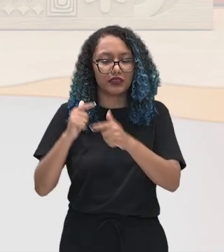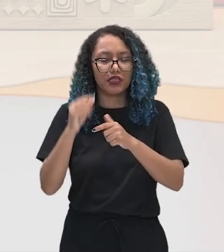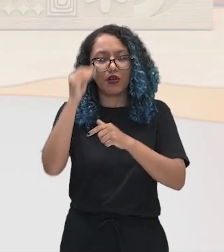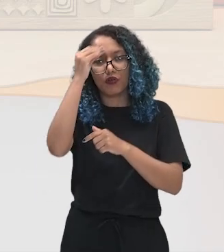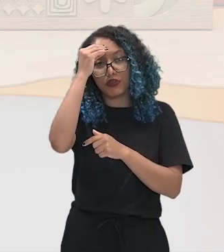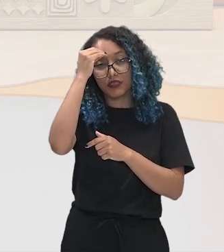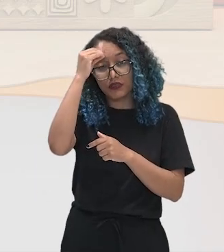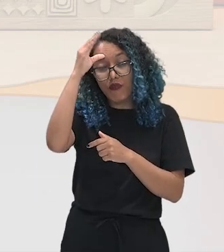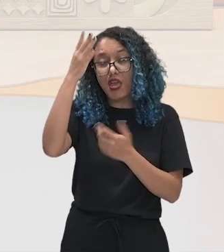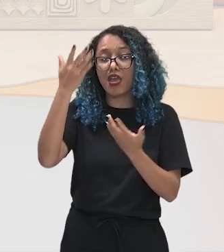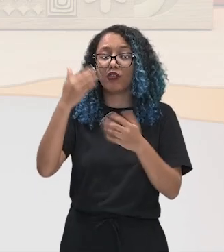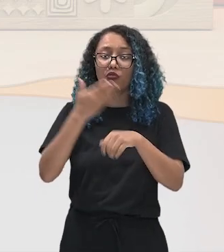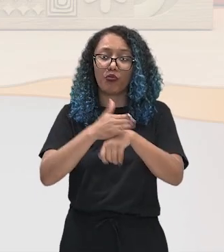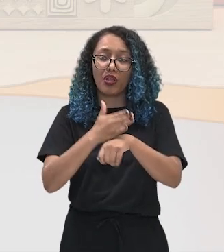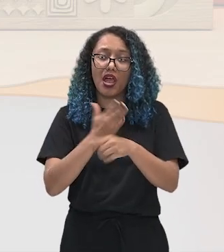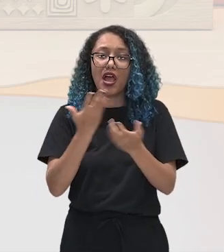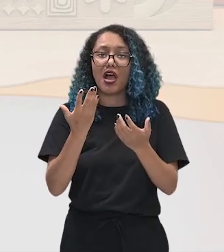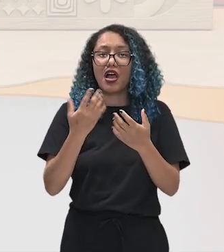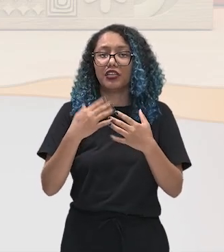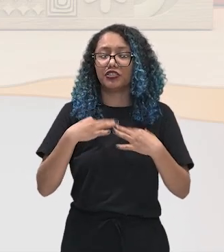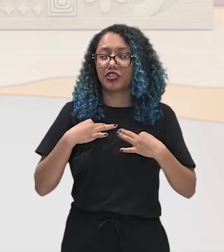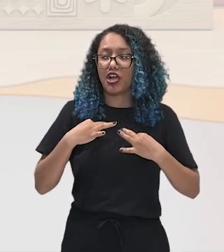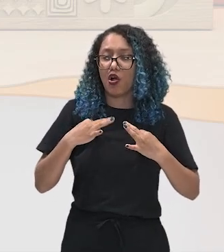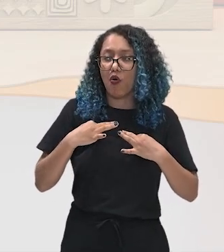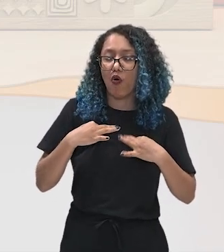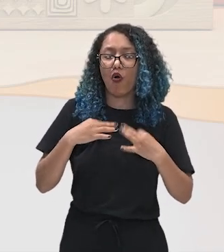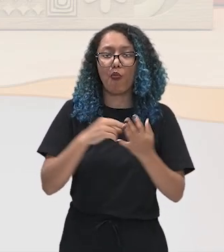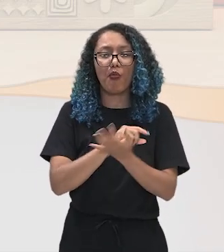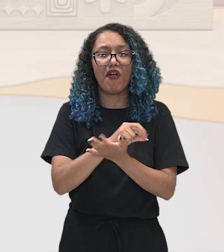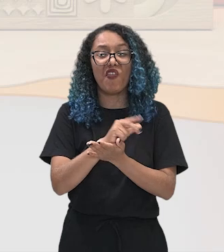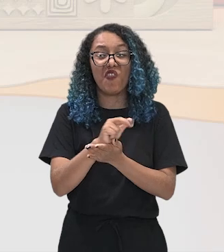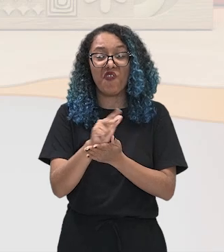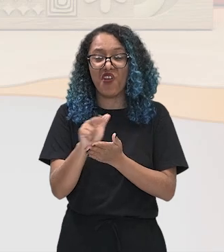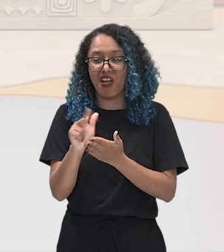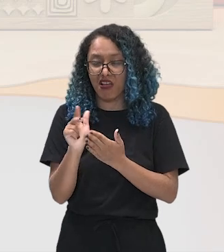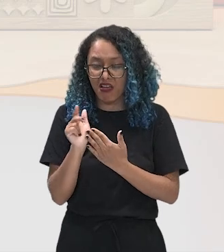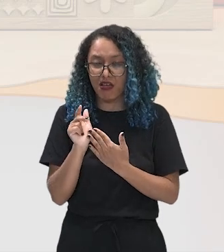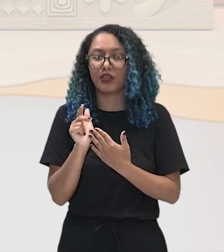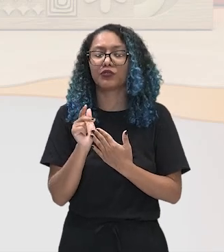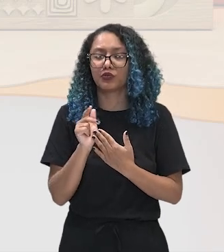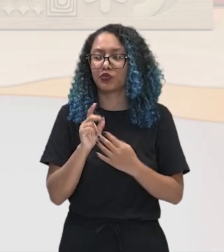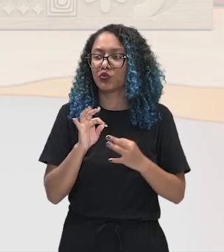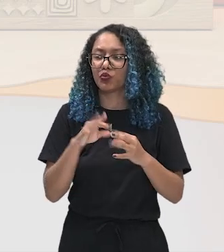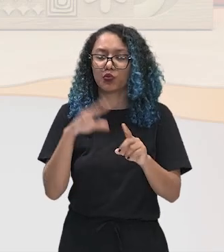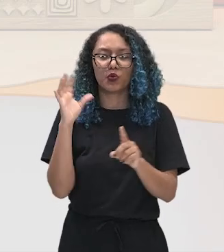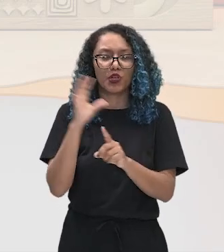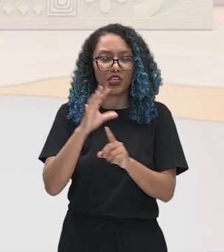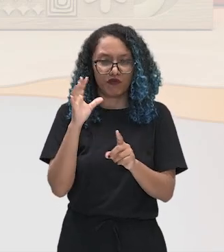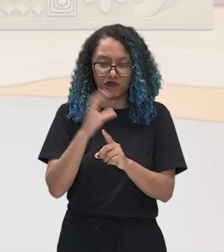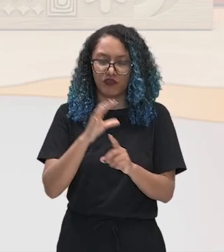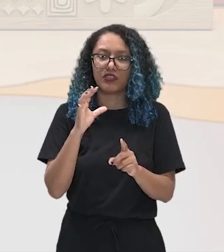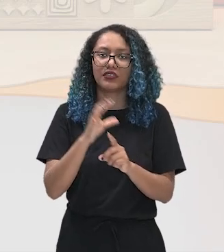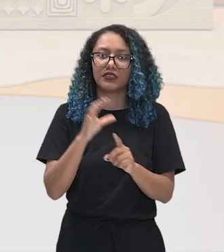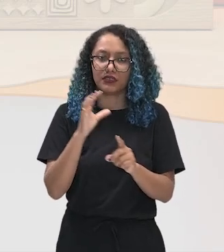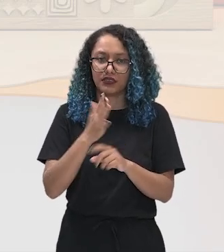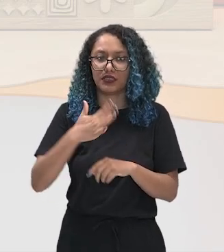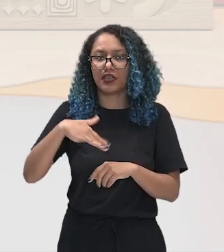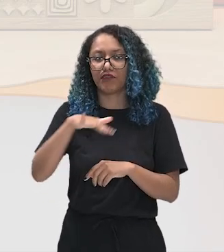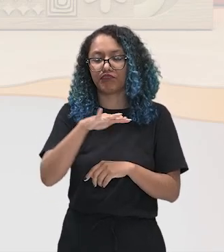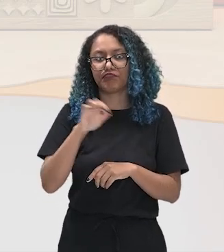as práticas, com a forma de vestimento, enfim, acaba influenciando muito a